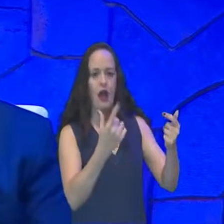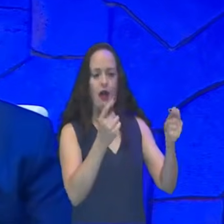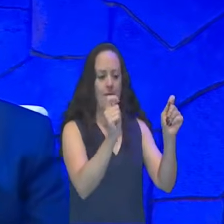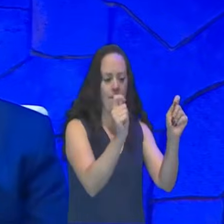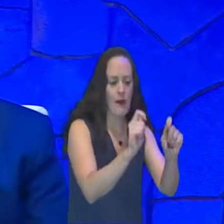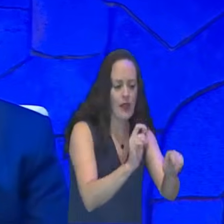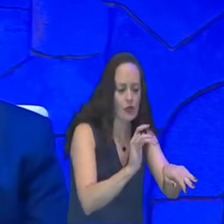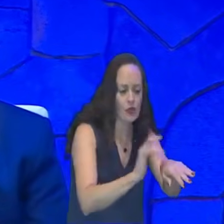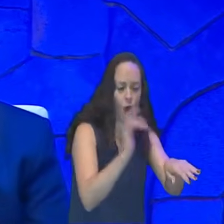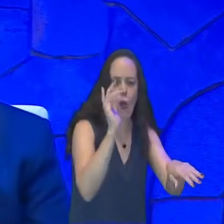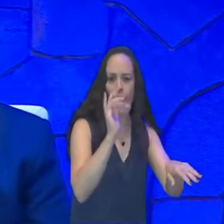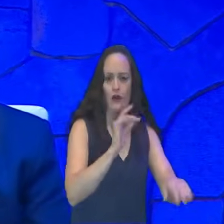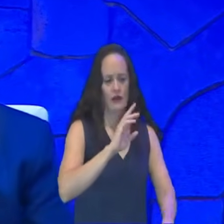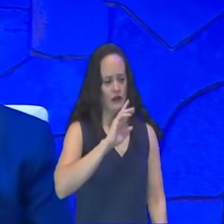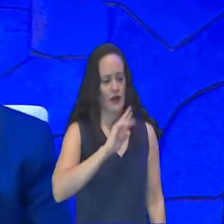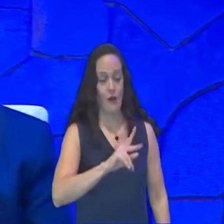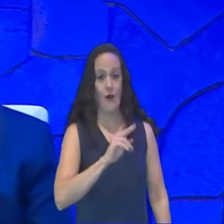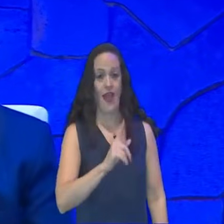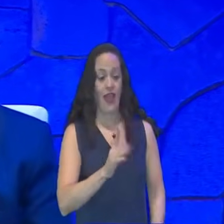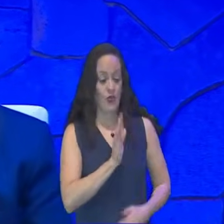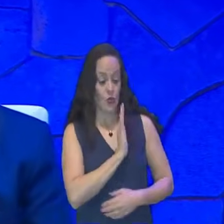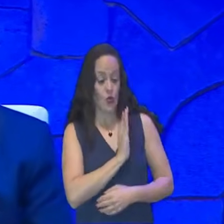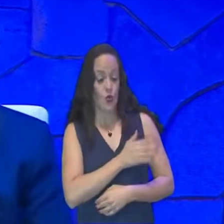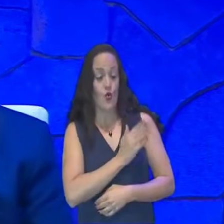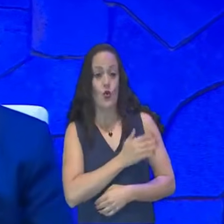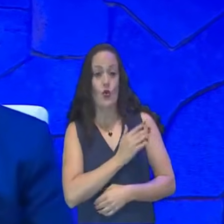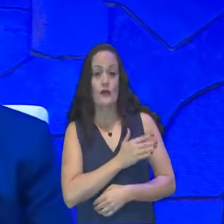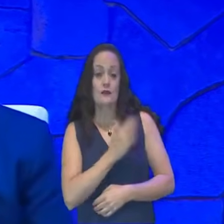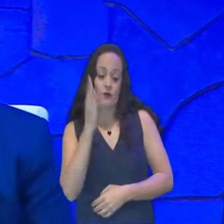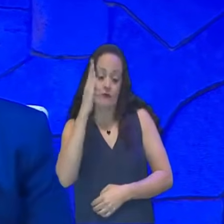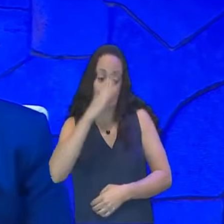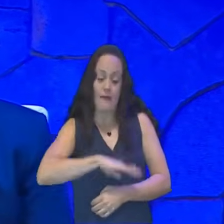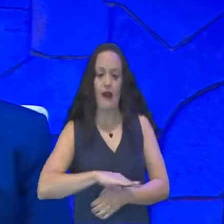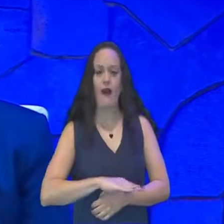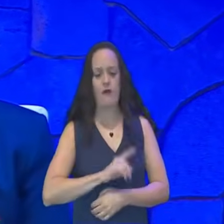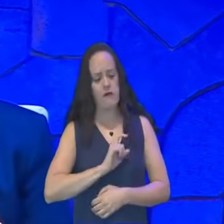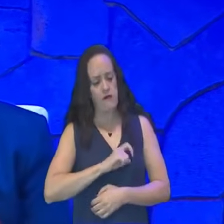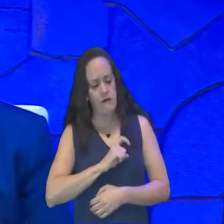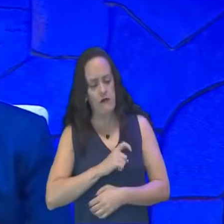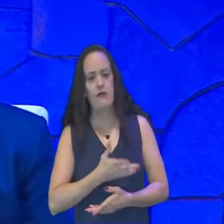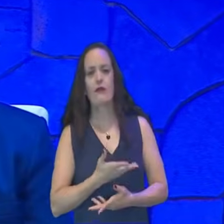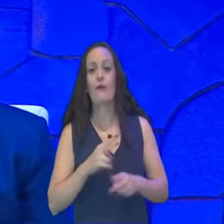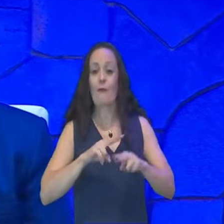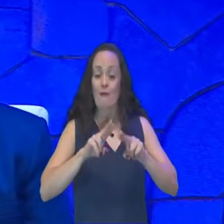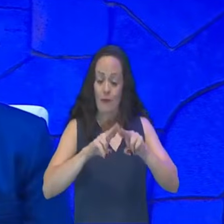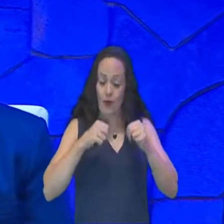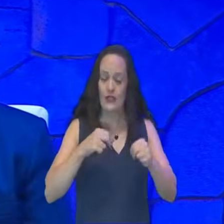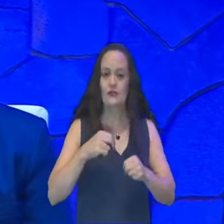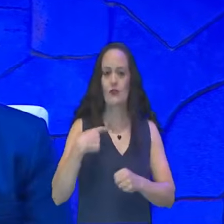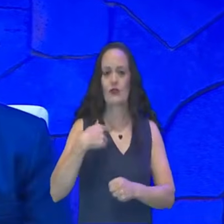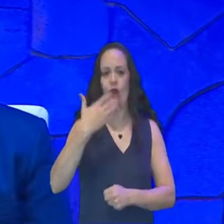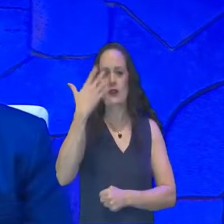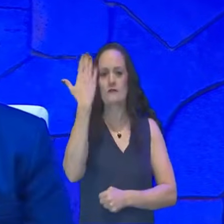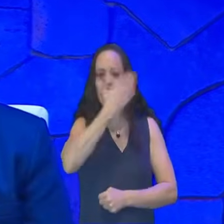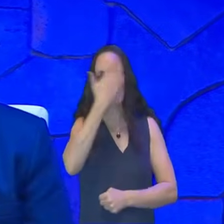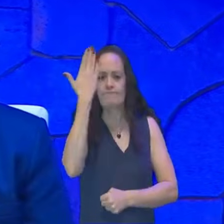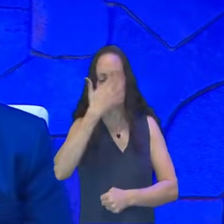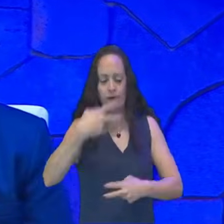palpáveis. Ela nasce do coração, e é por isso que nos causa cegueira espiritual,